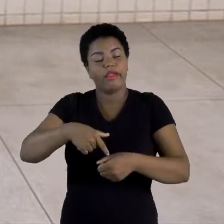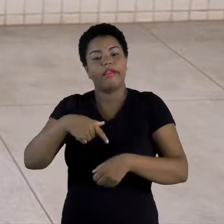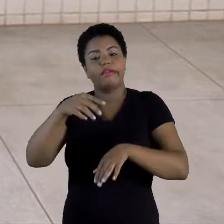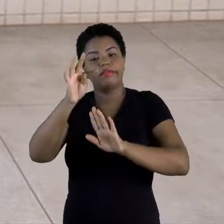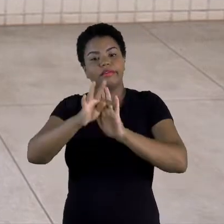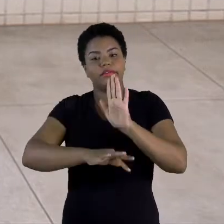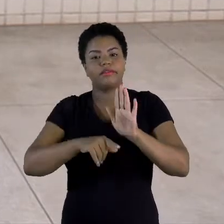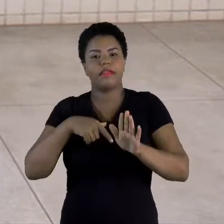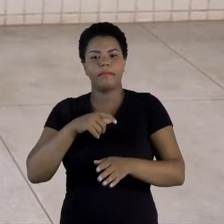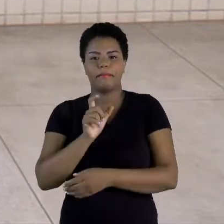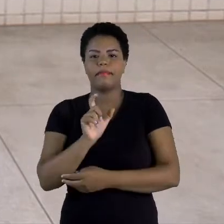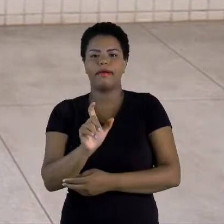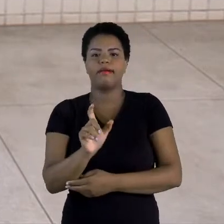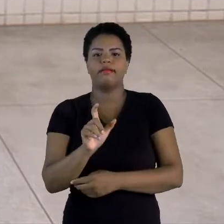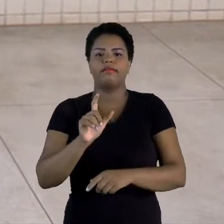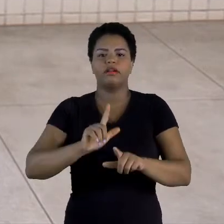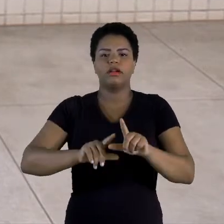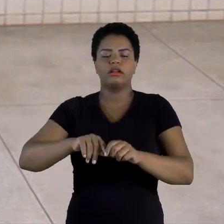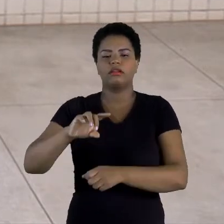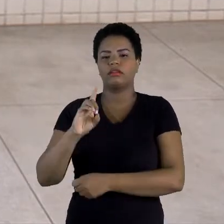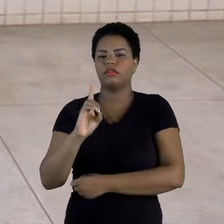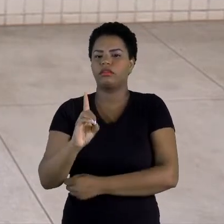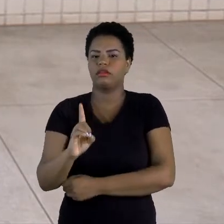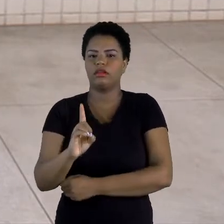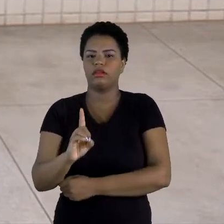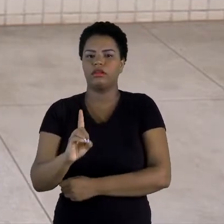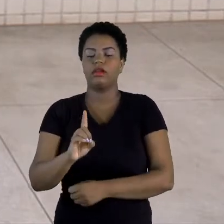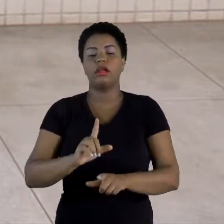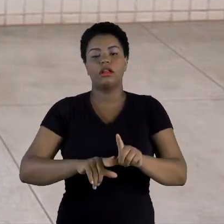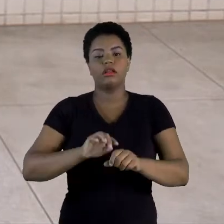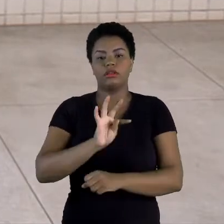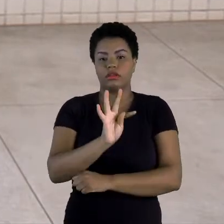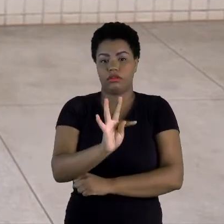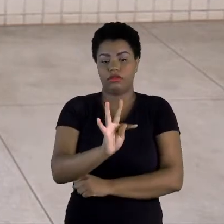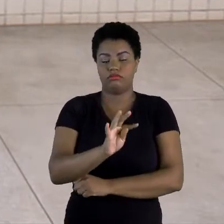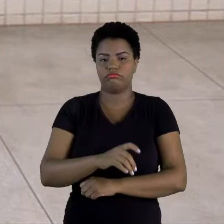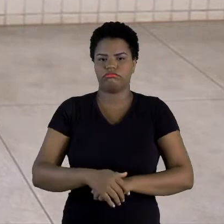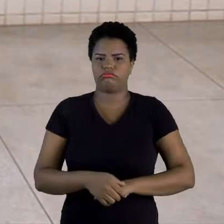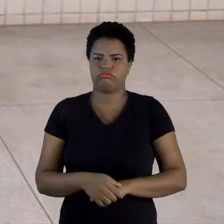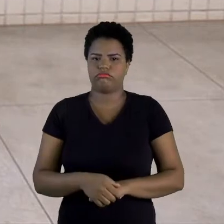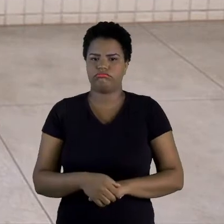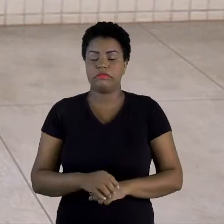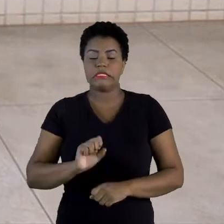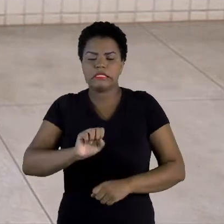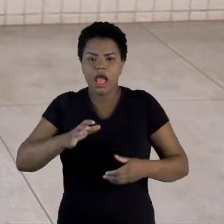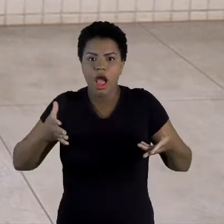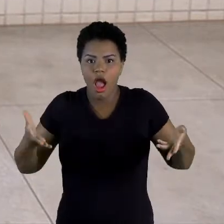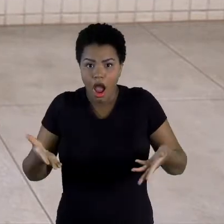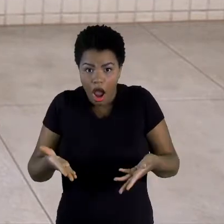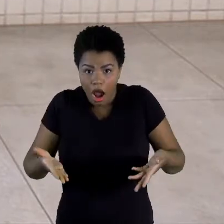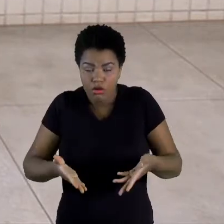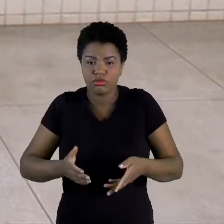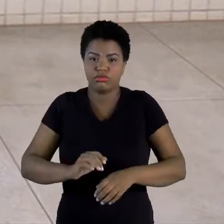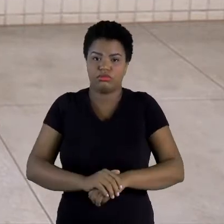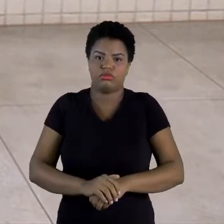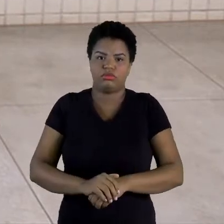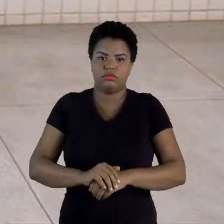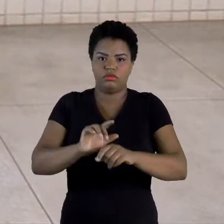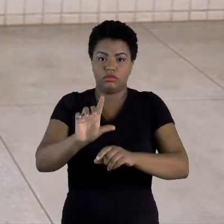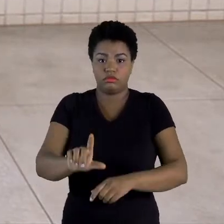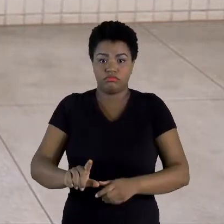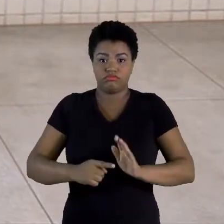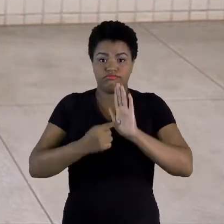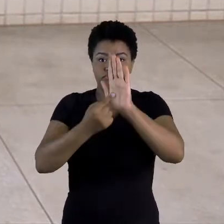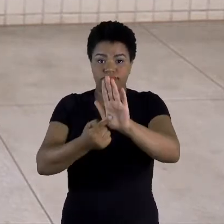palavras com a letra D e com a letra T. Se fôssemos agora, nesse momento, destacar aí